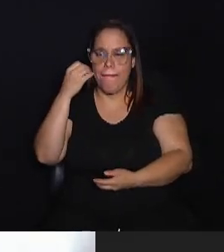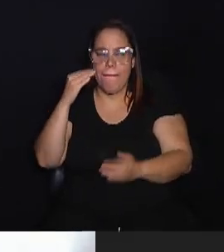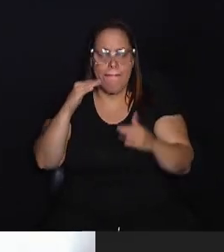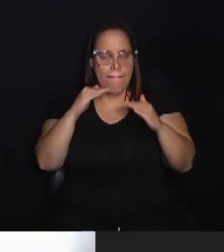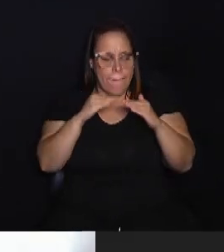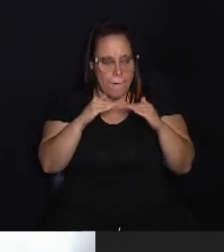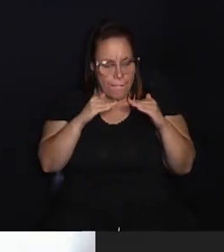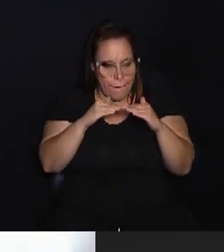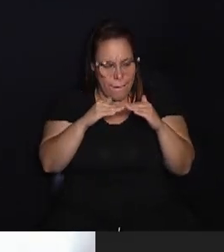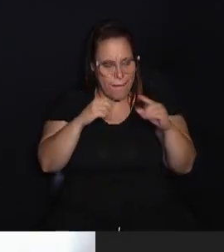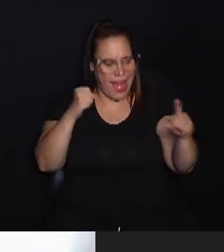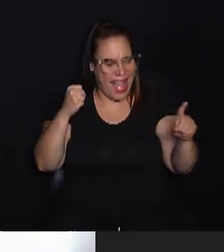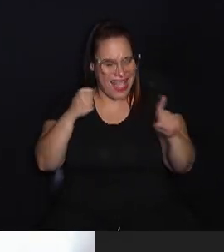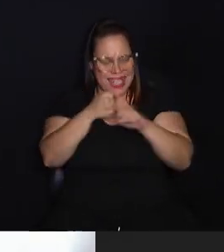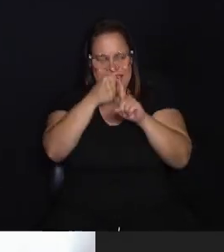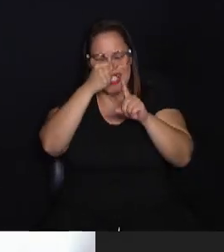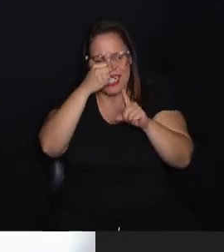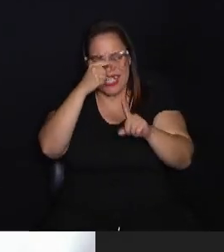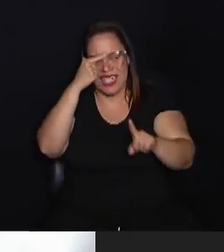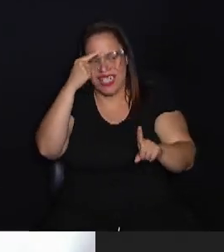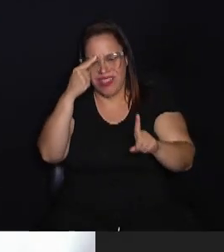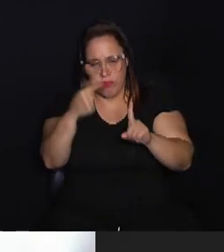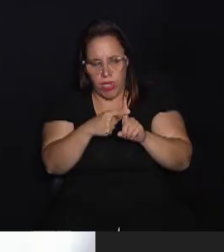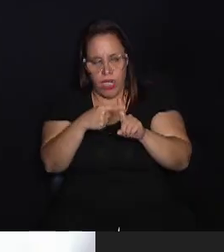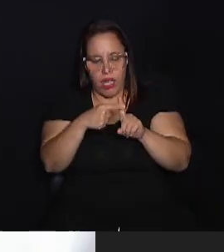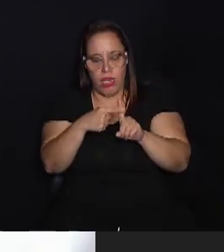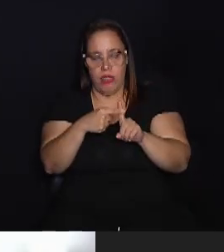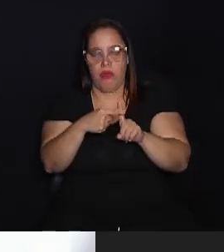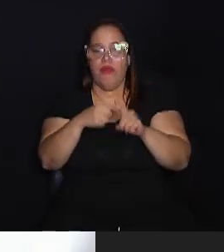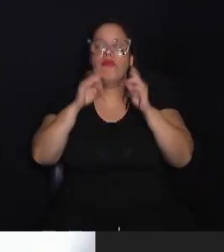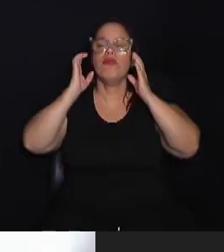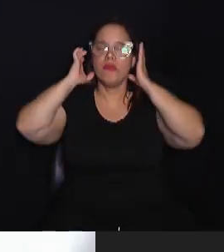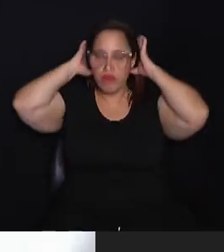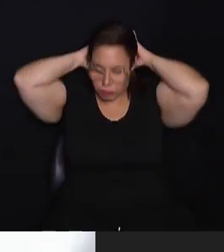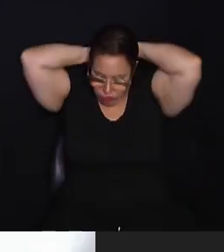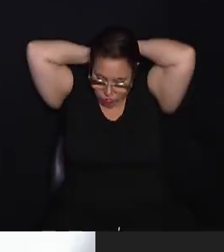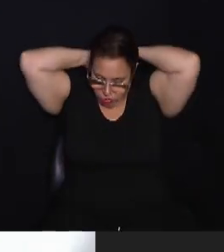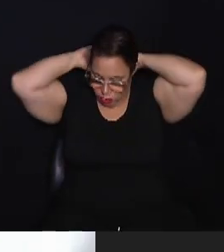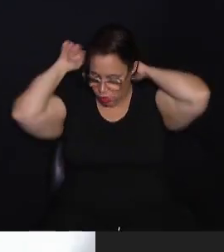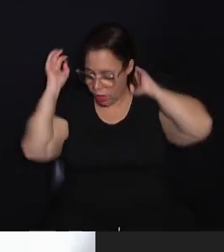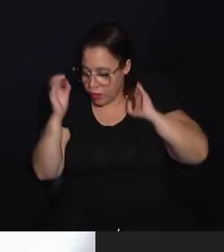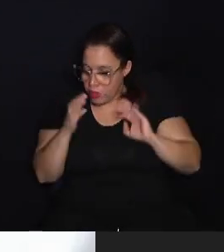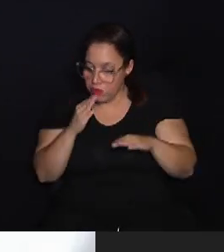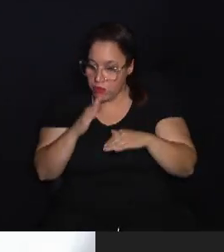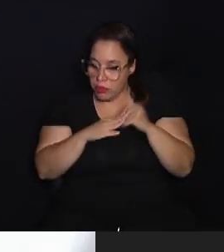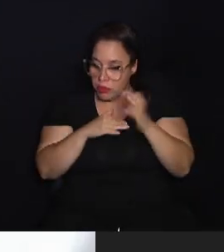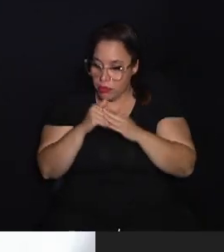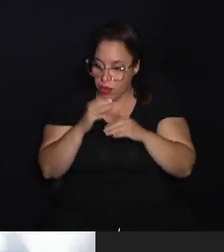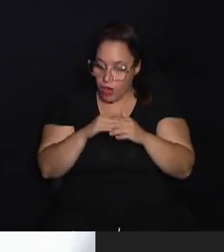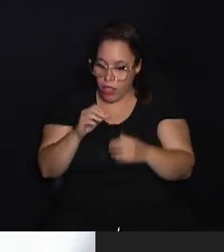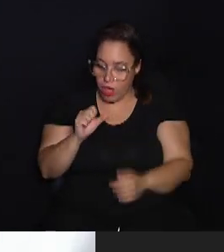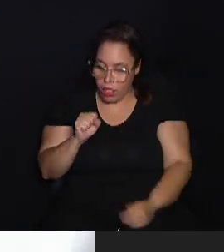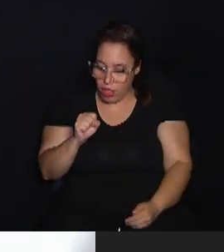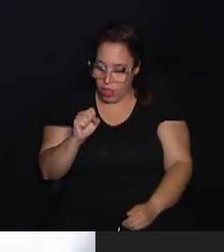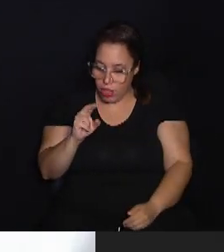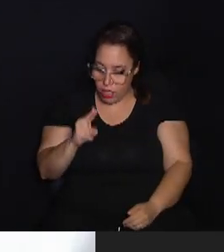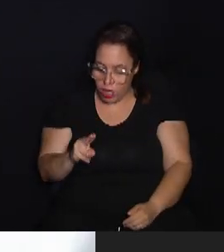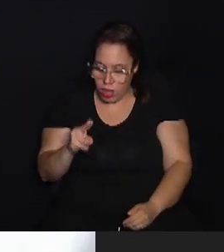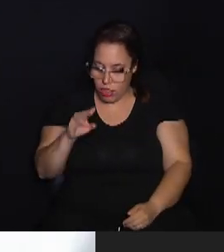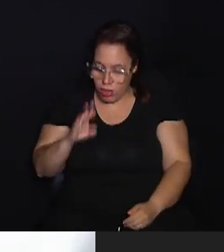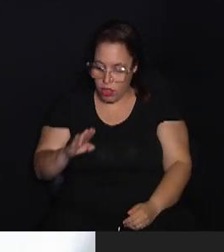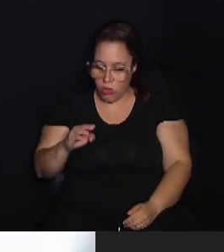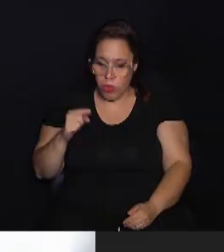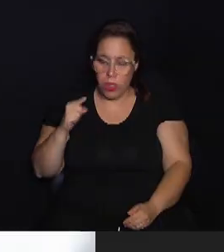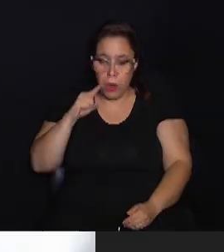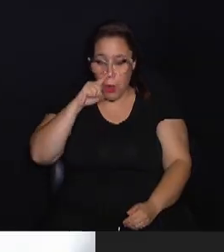certeza, vai ter um impacto muito positivo para o tratamento das mulheres com esse subtipo tão perigoso de câncer